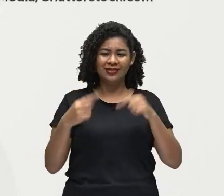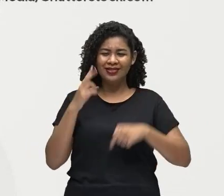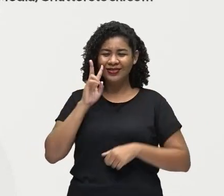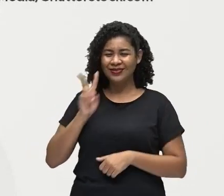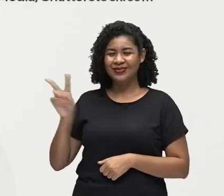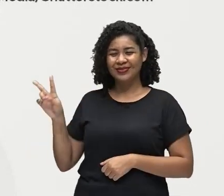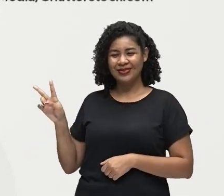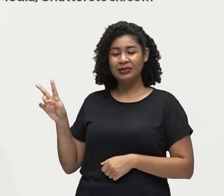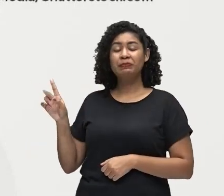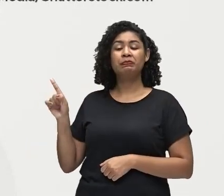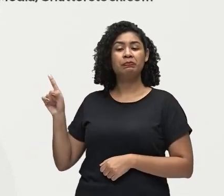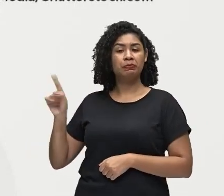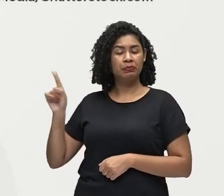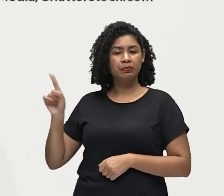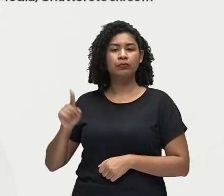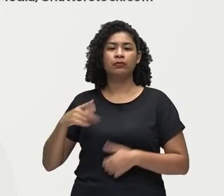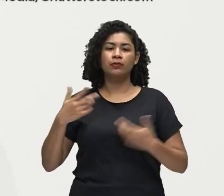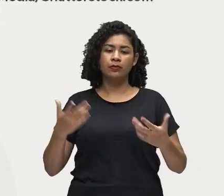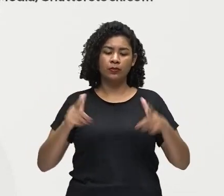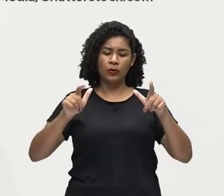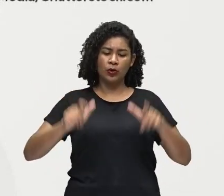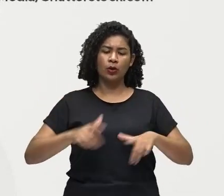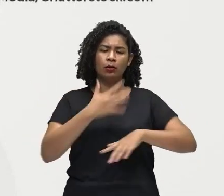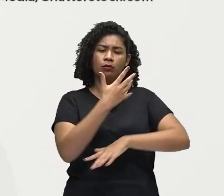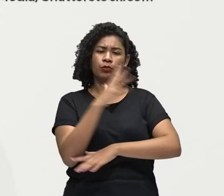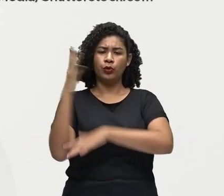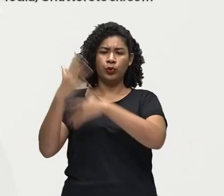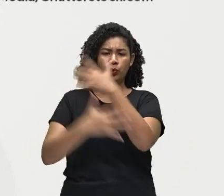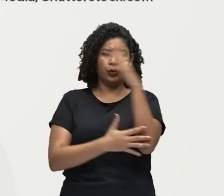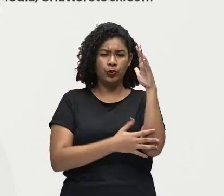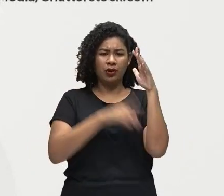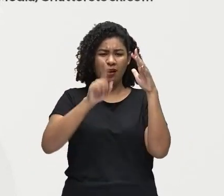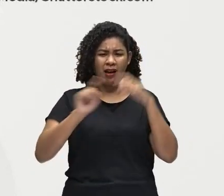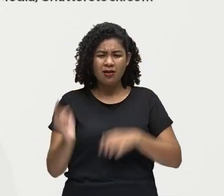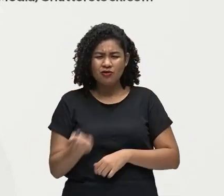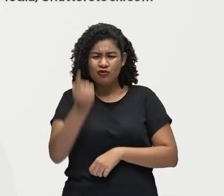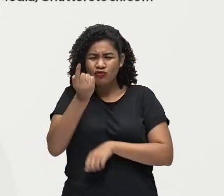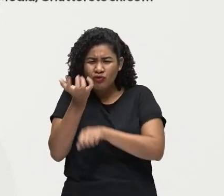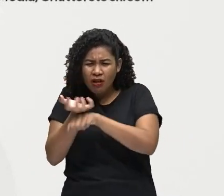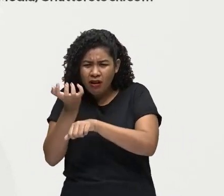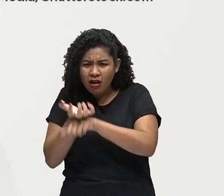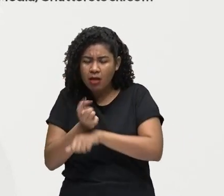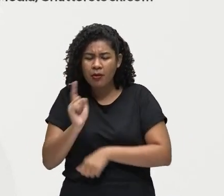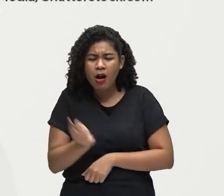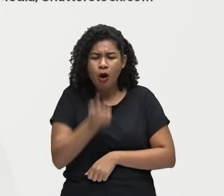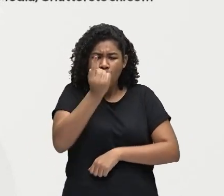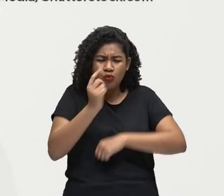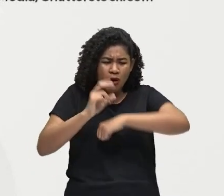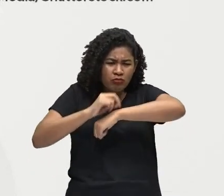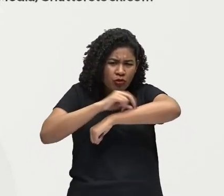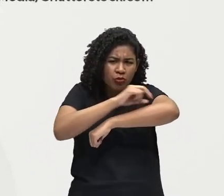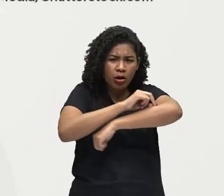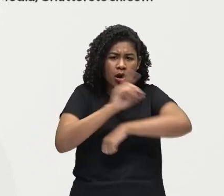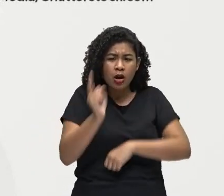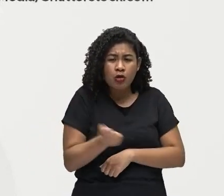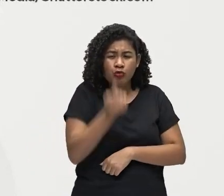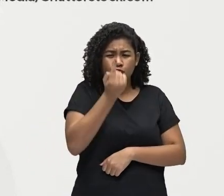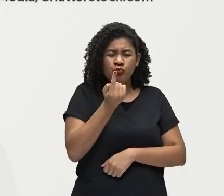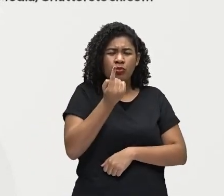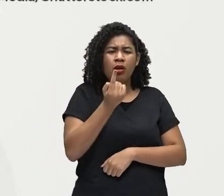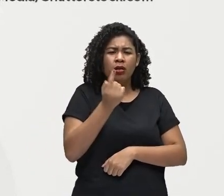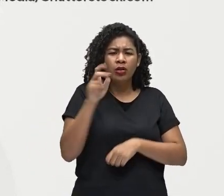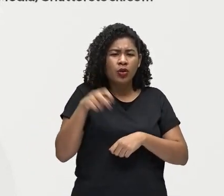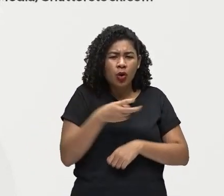para vocês anteriormente, na natureza a gente não vai encontrar somente aquele capim, aquele gafanhoto, aquela cobra e